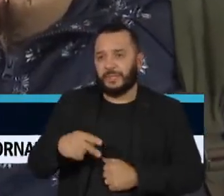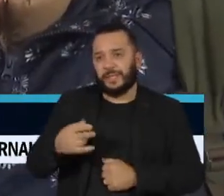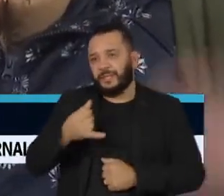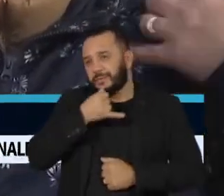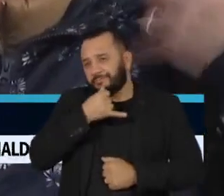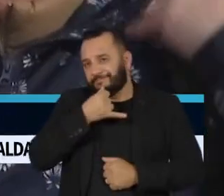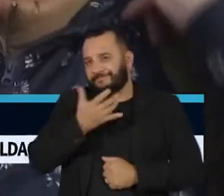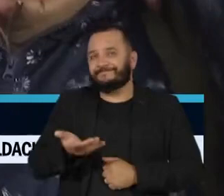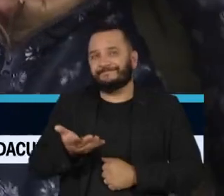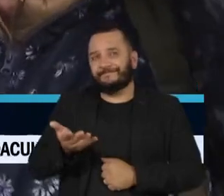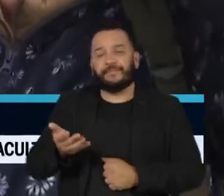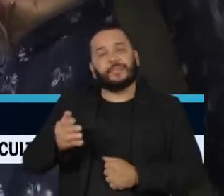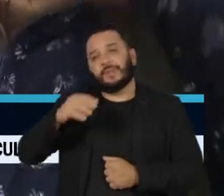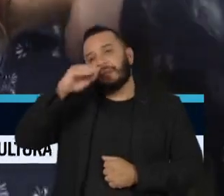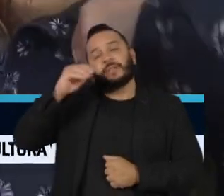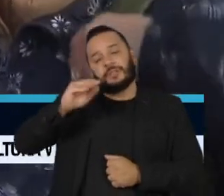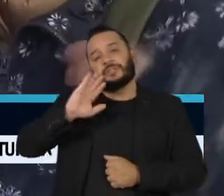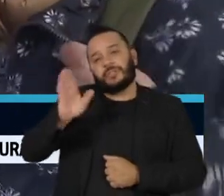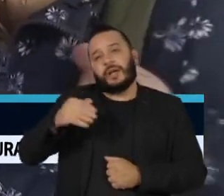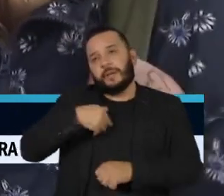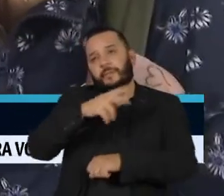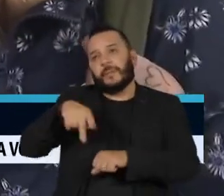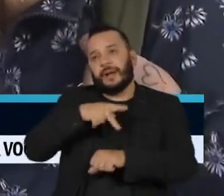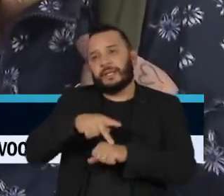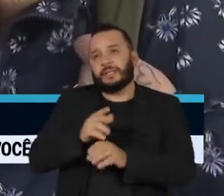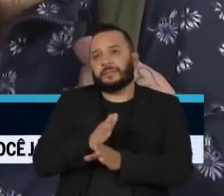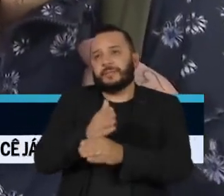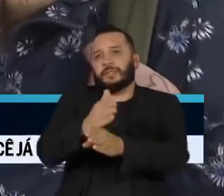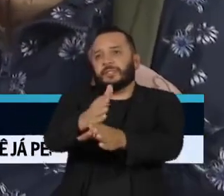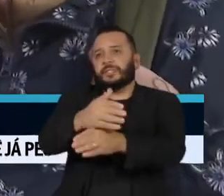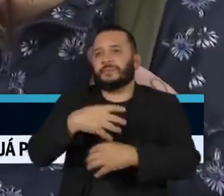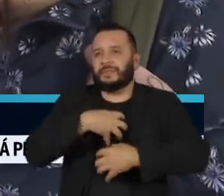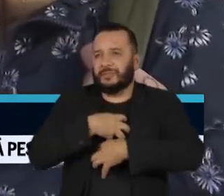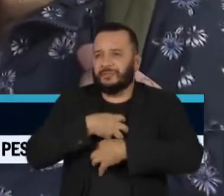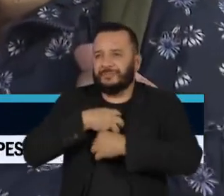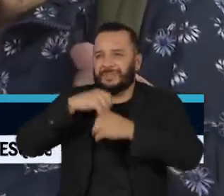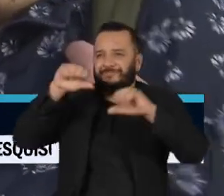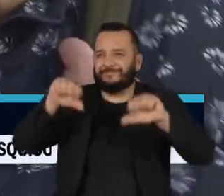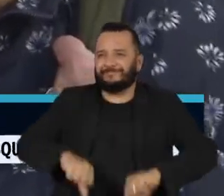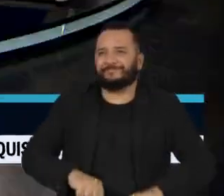completamente perdido. E este é um sentimento terrível.